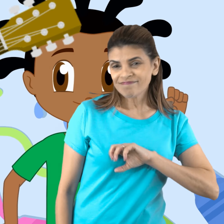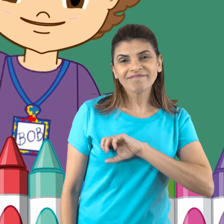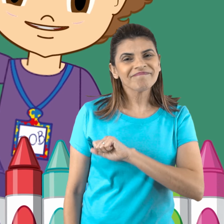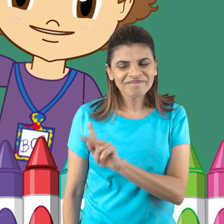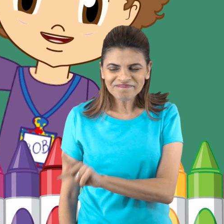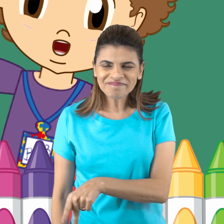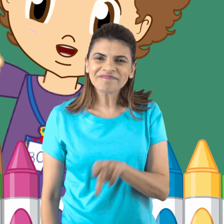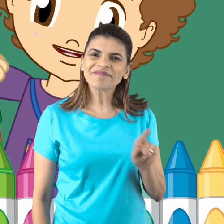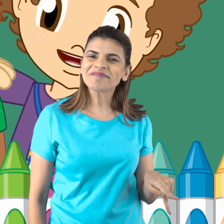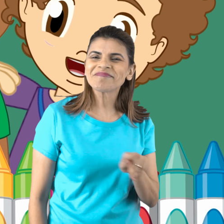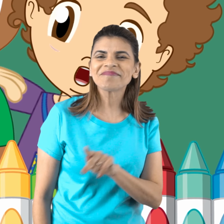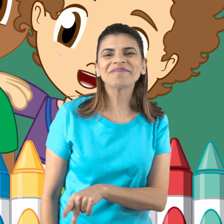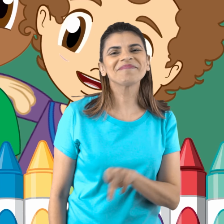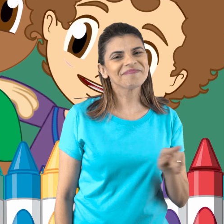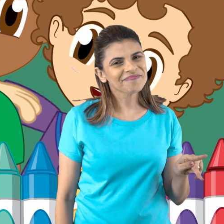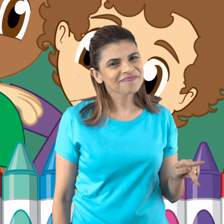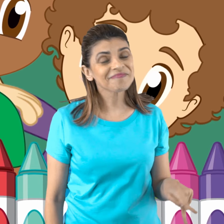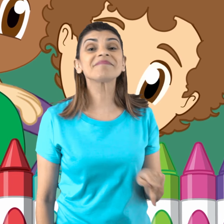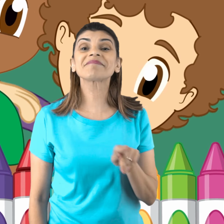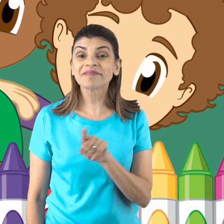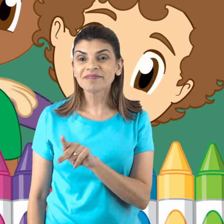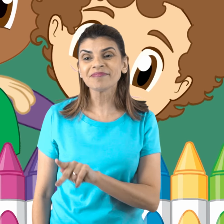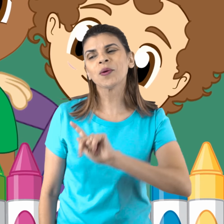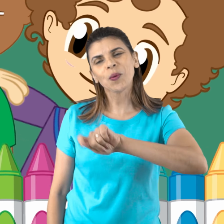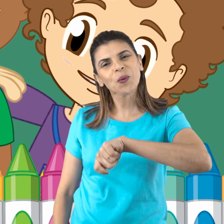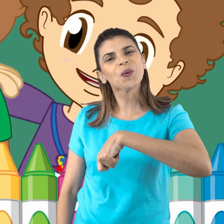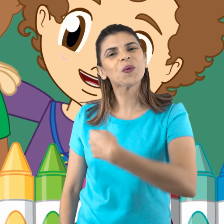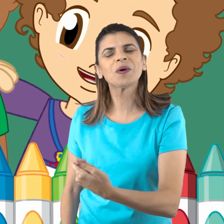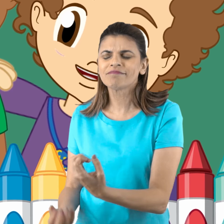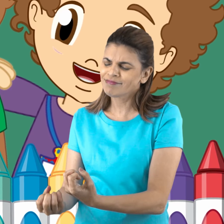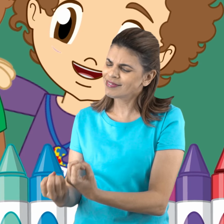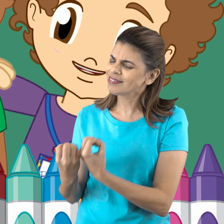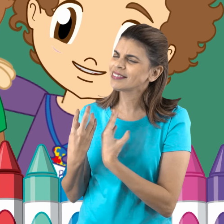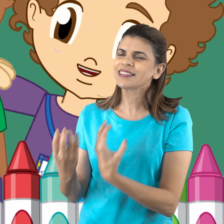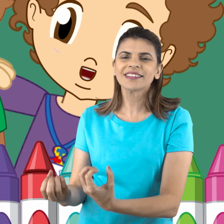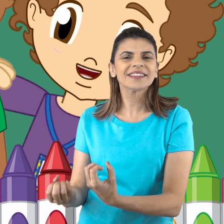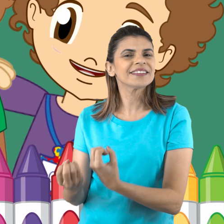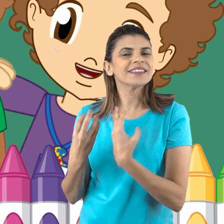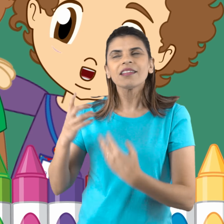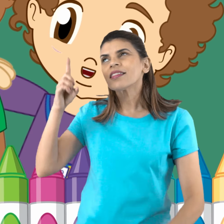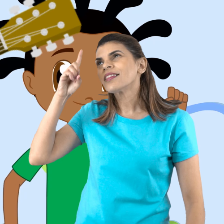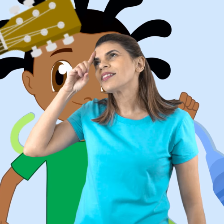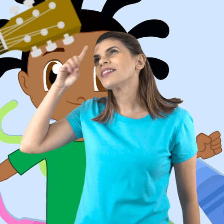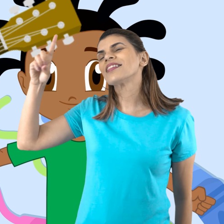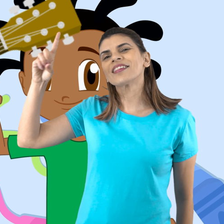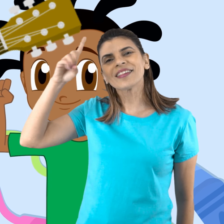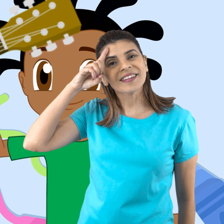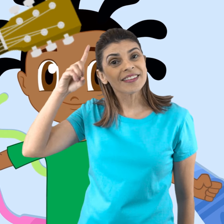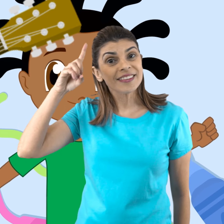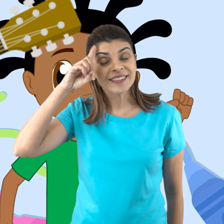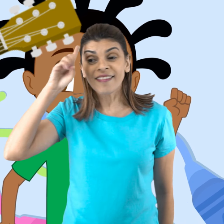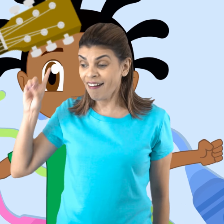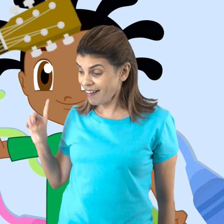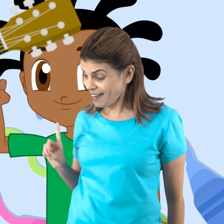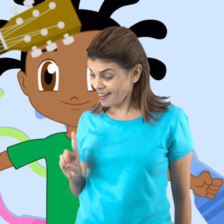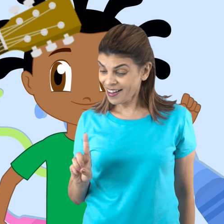alegria eu amo a minha professora que me ensina a lição de todo o dia